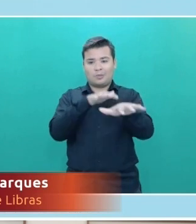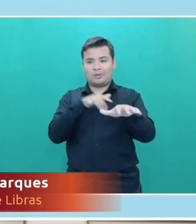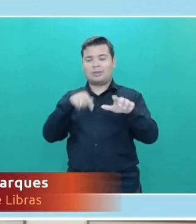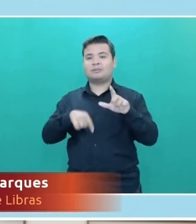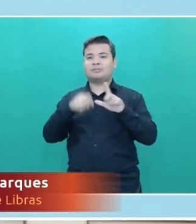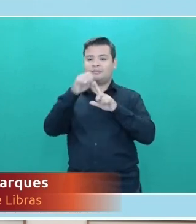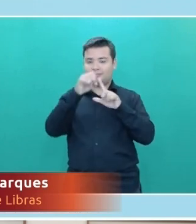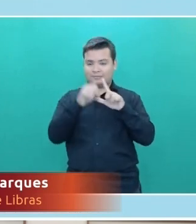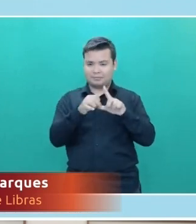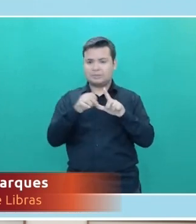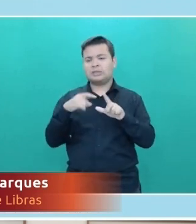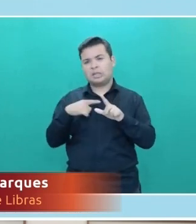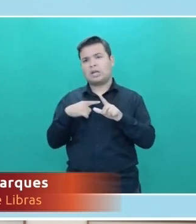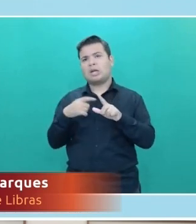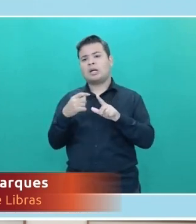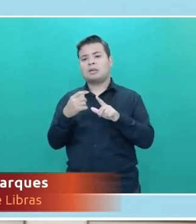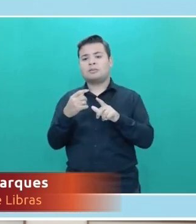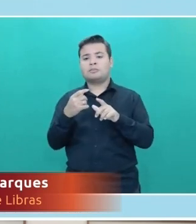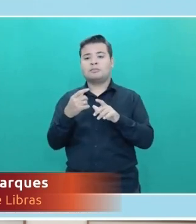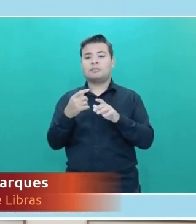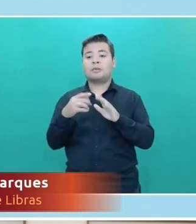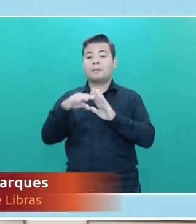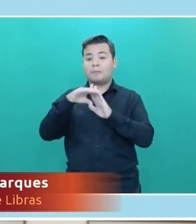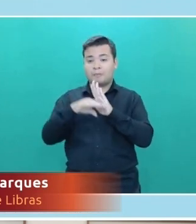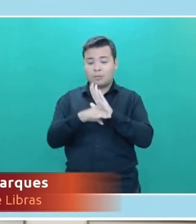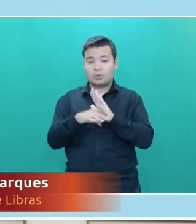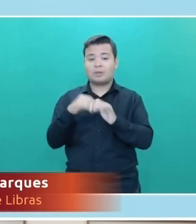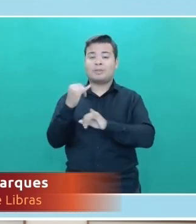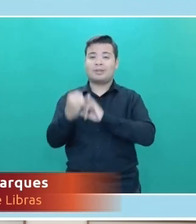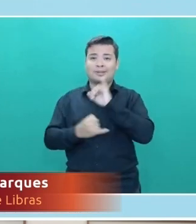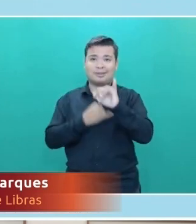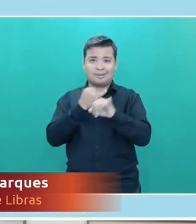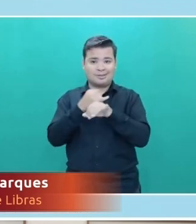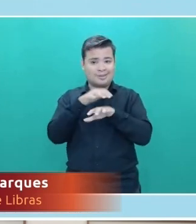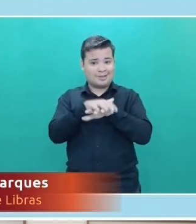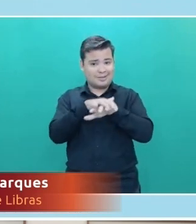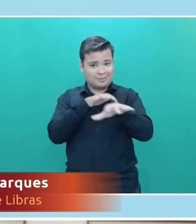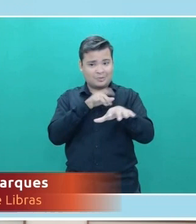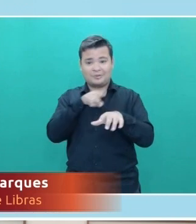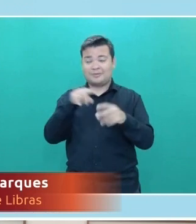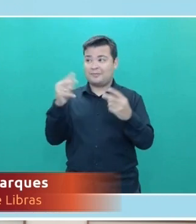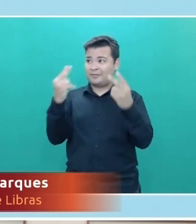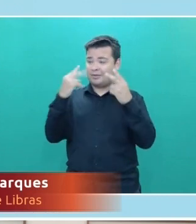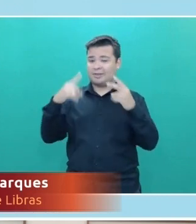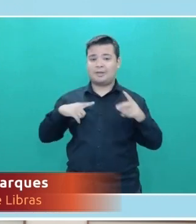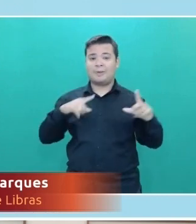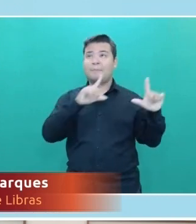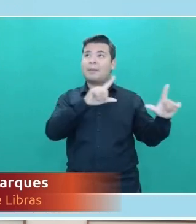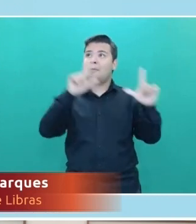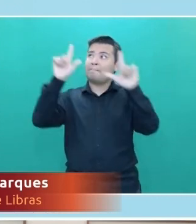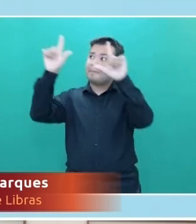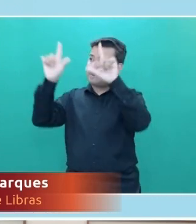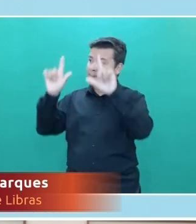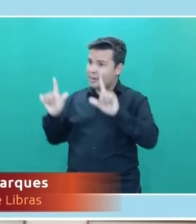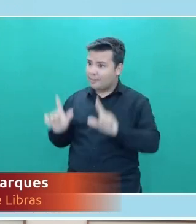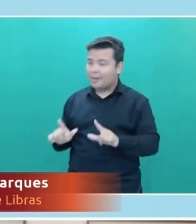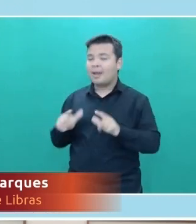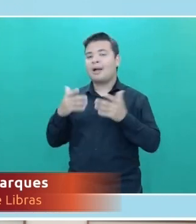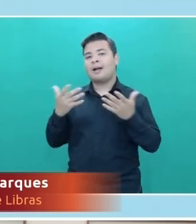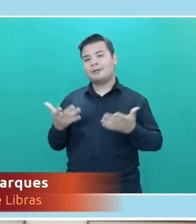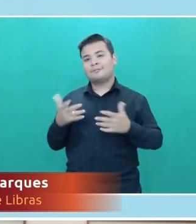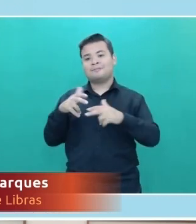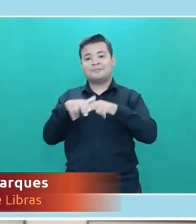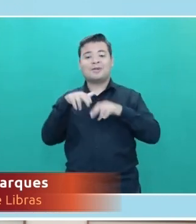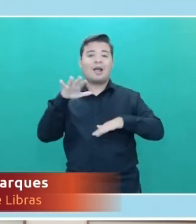certa medida. A gente faz o nosso programa todo pela internet, você que nos assiste nos vê em diferentes telinhas, então, por isso que, infelizmente, isso